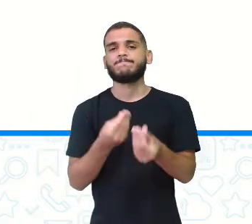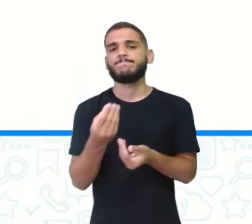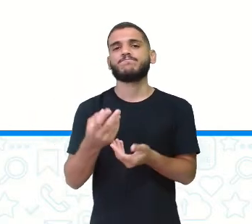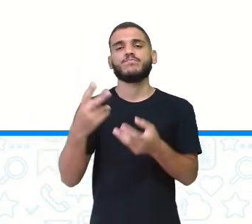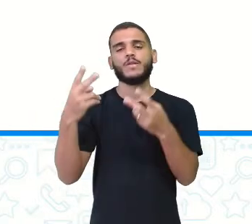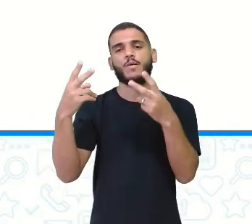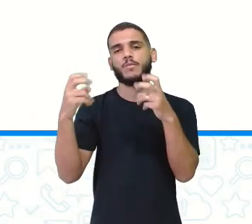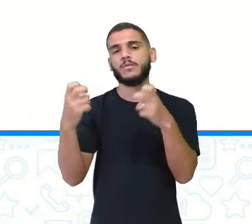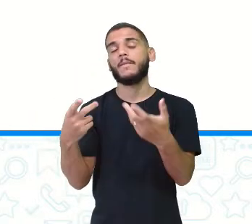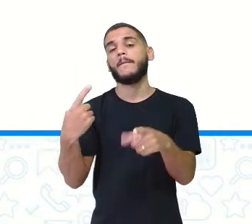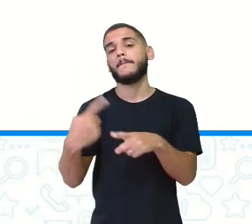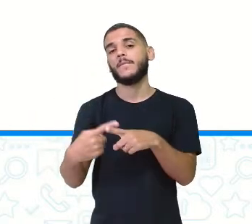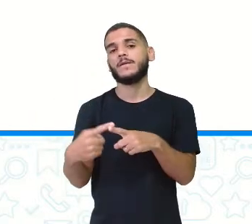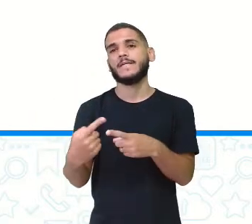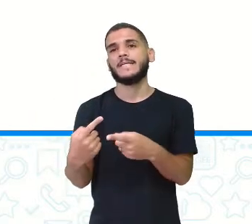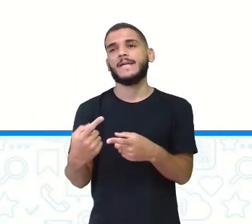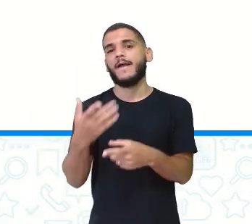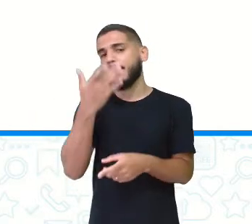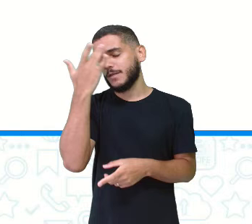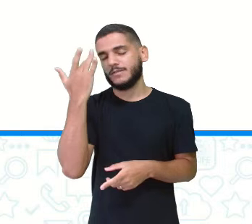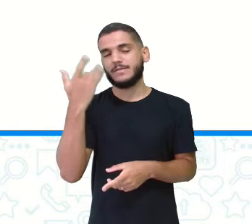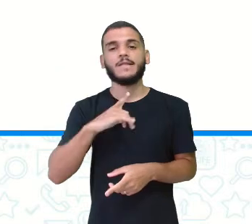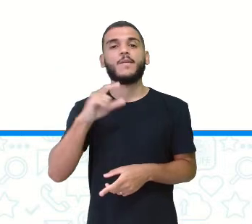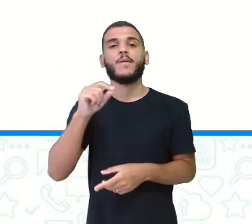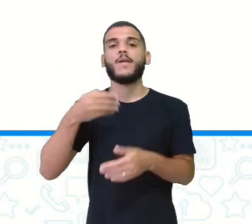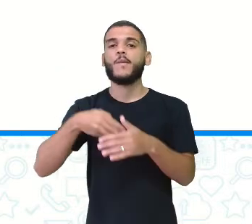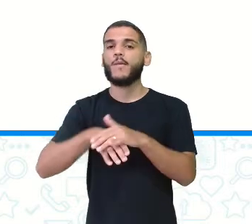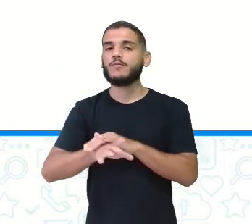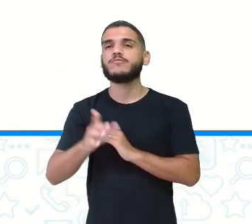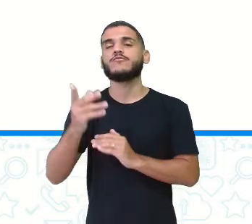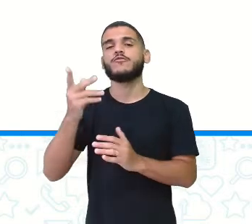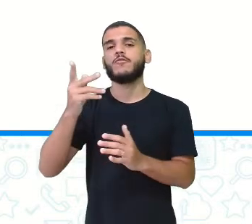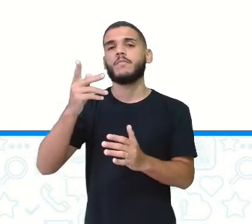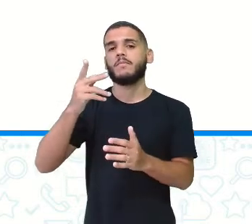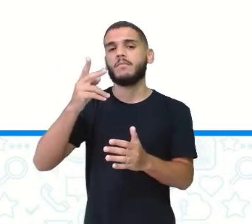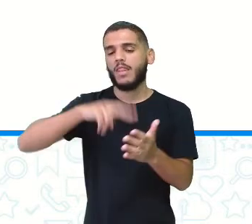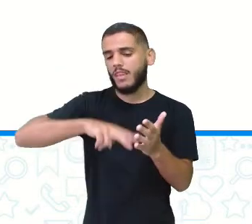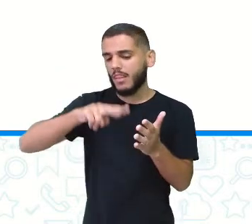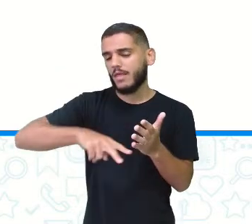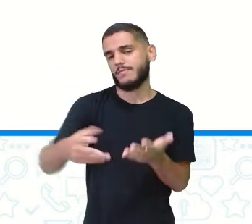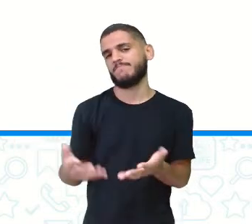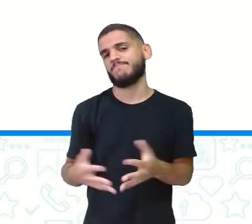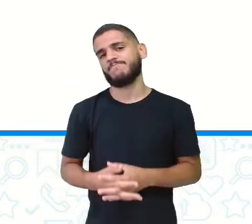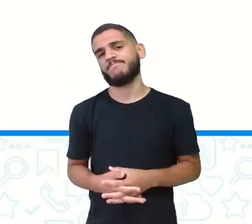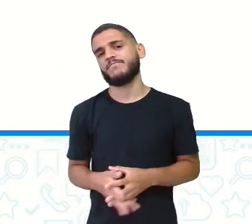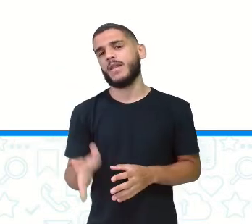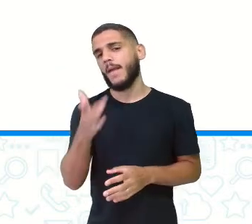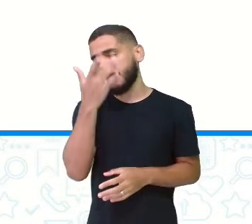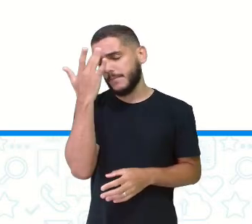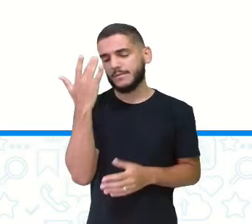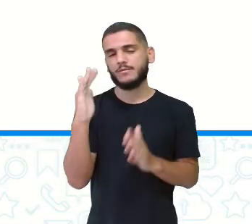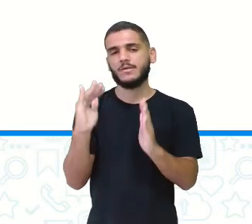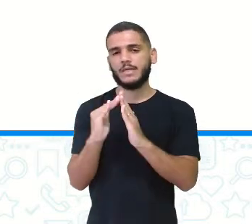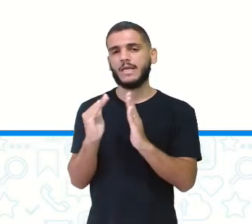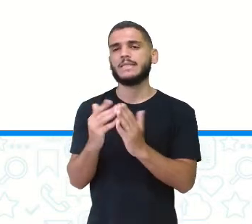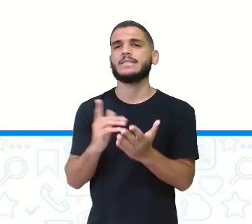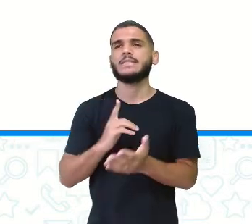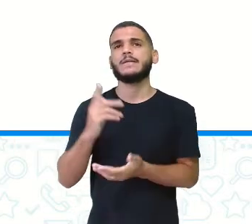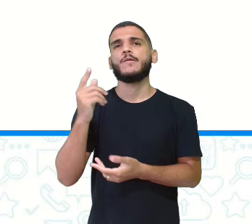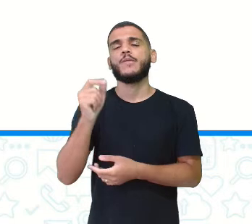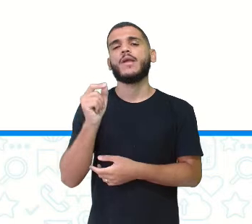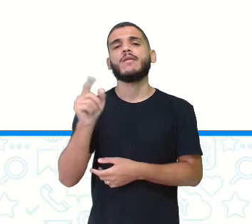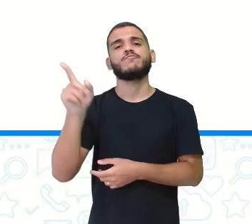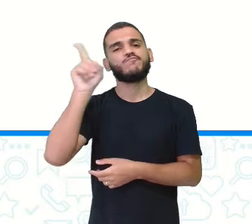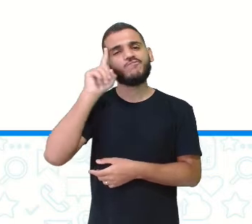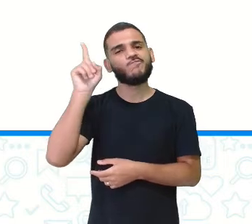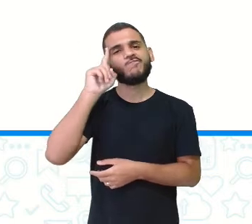até desperta também o hábito da leitura. Você aí em casa, que está nos assistindo aqui, se você quiser despertar o